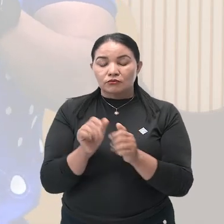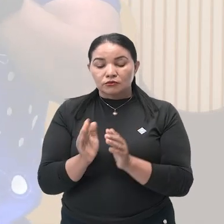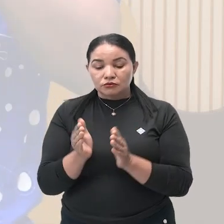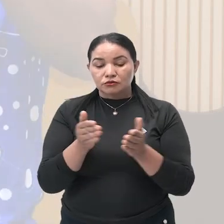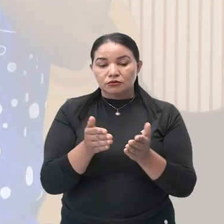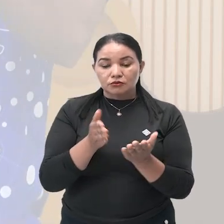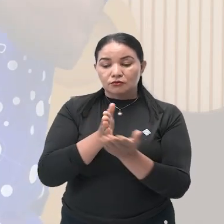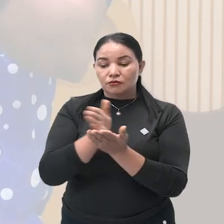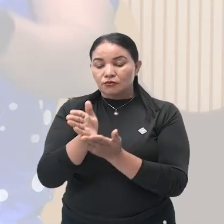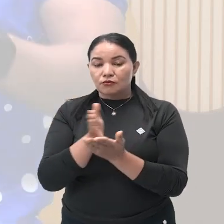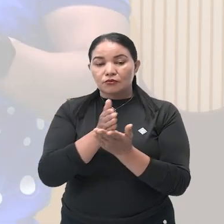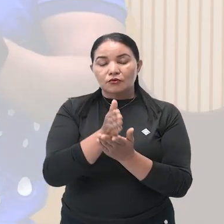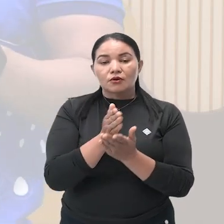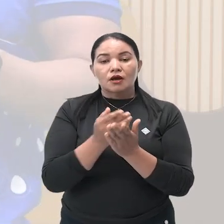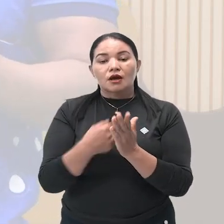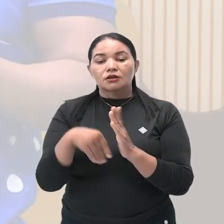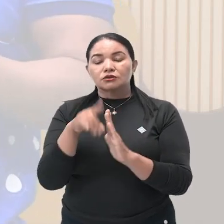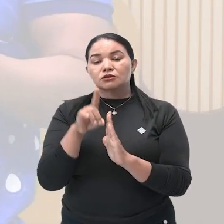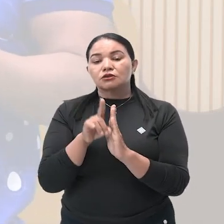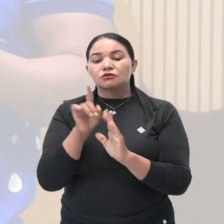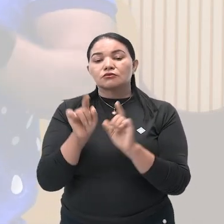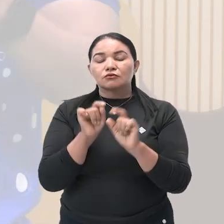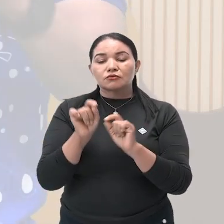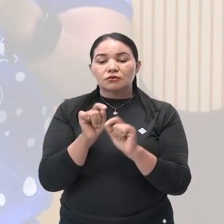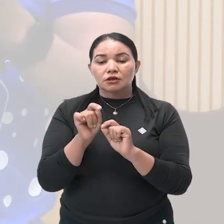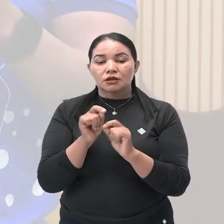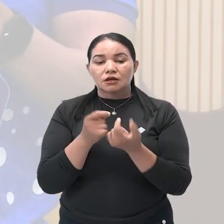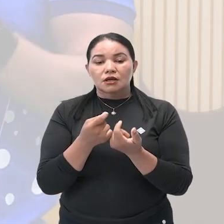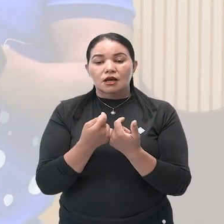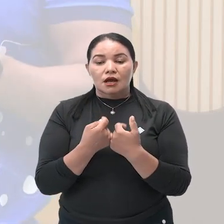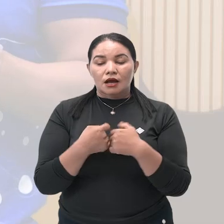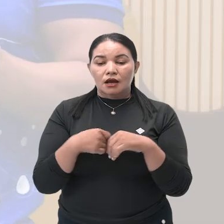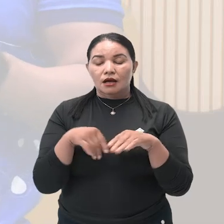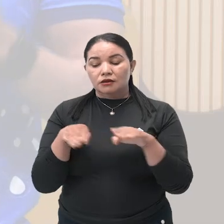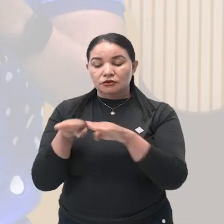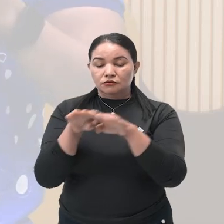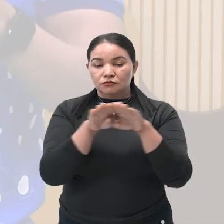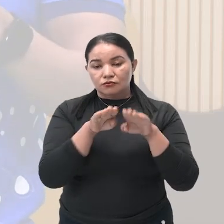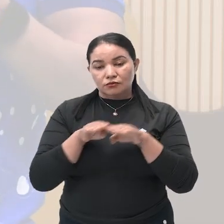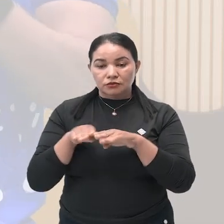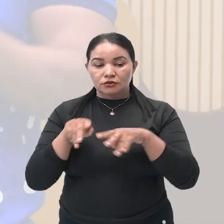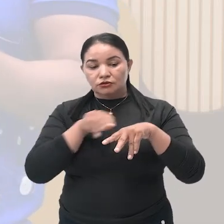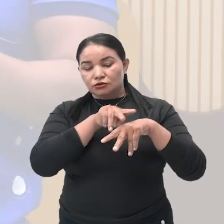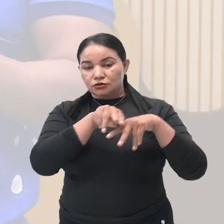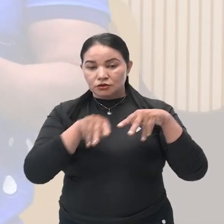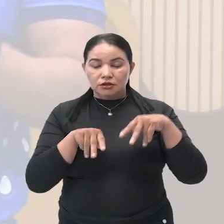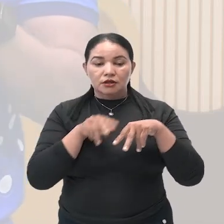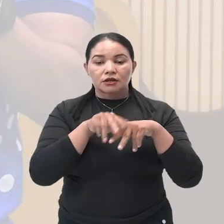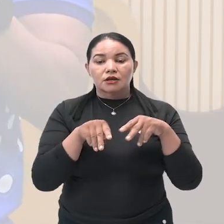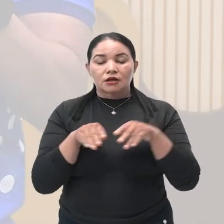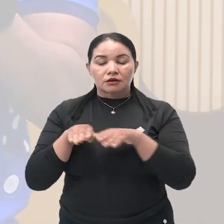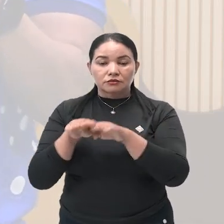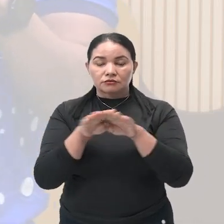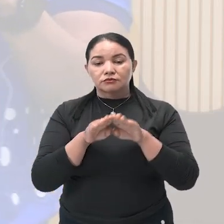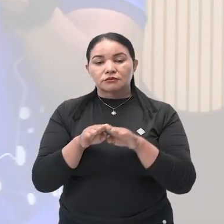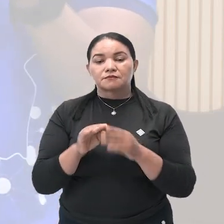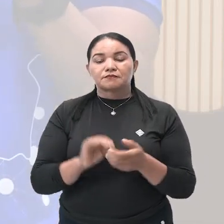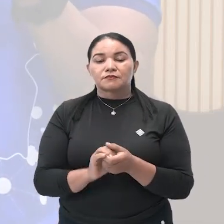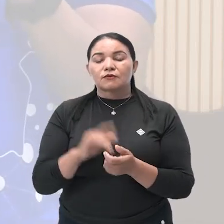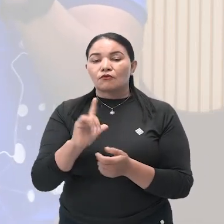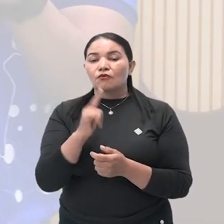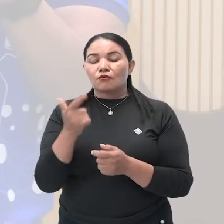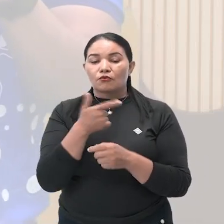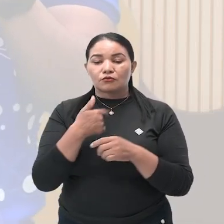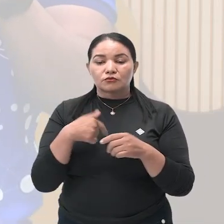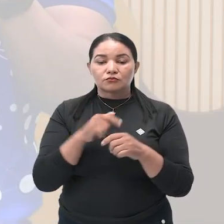por alguns direitos relacionados, por exemplo, à igualdade de gênero, dentre outros aspectos, tá? Outra coisa que muda